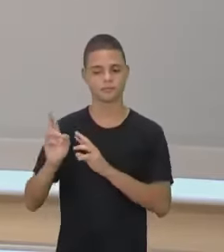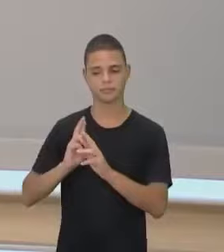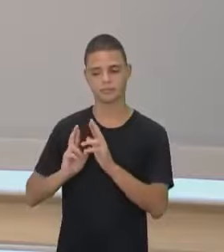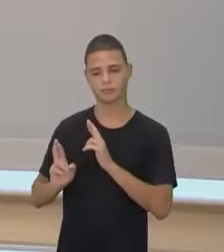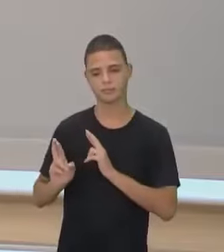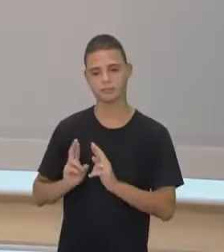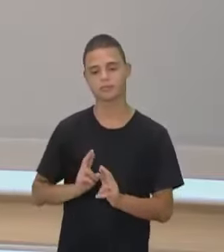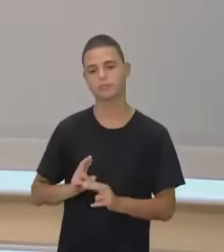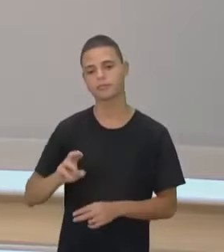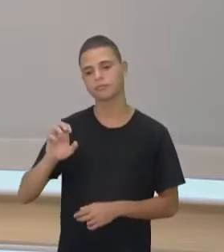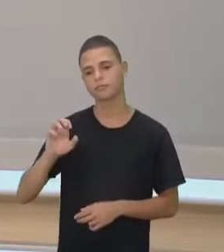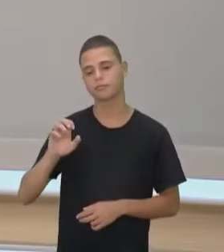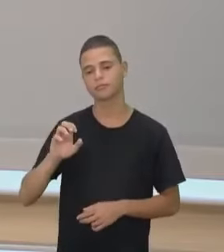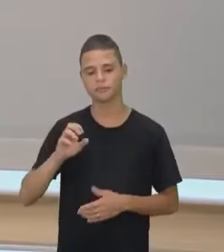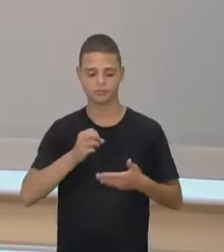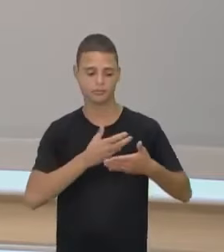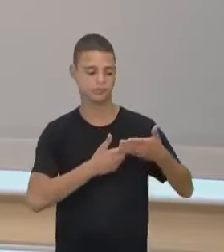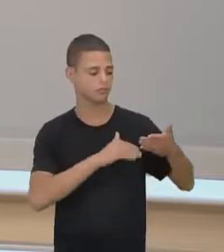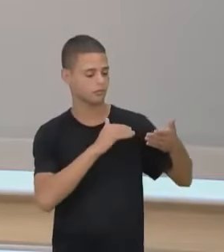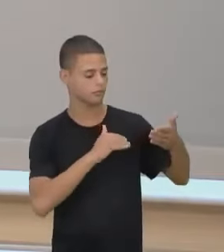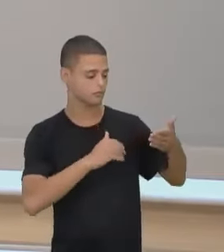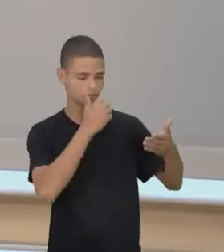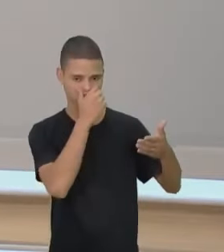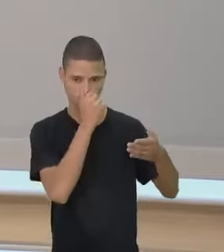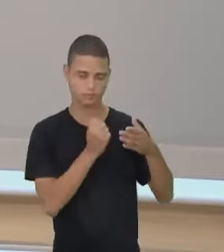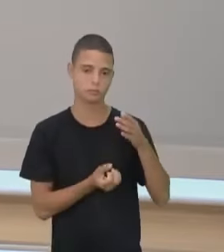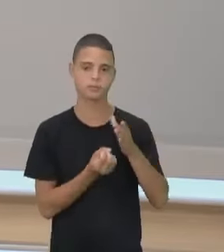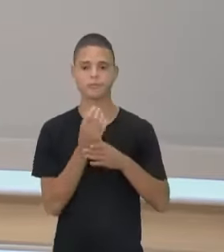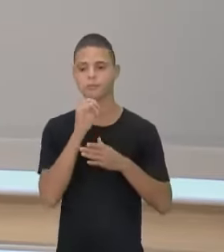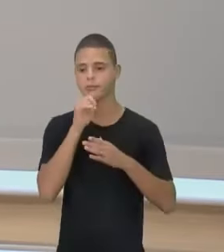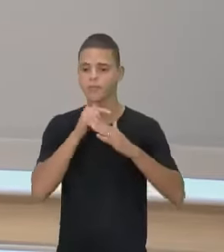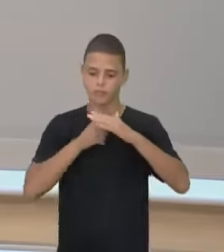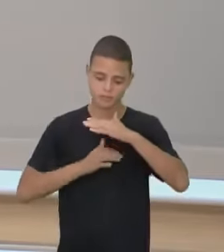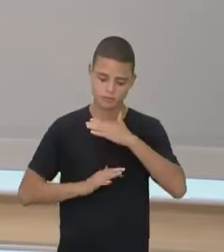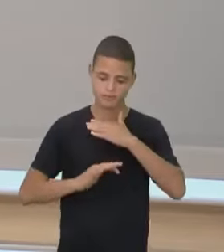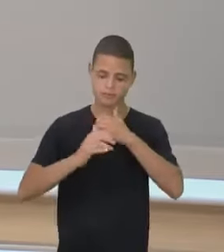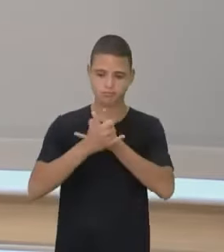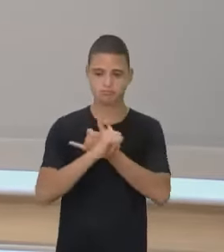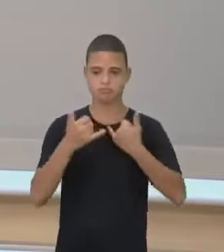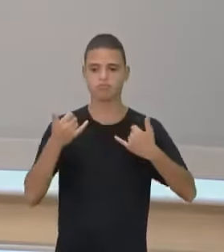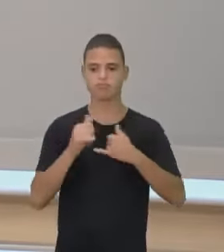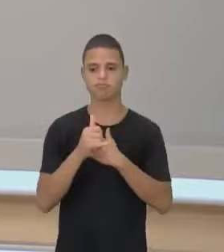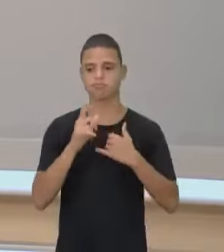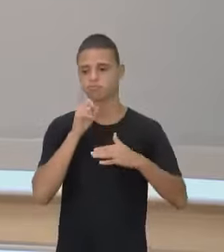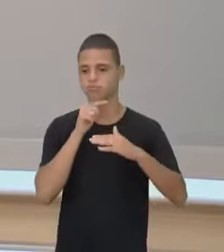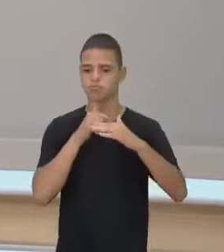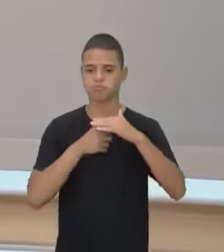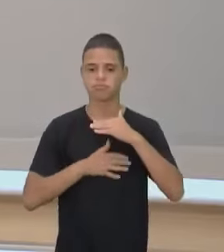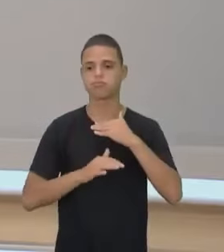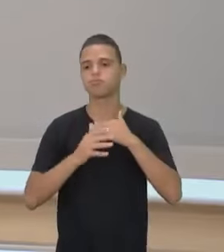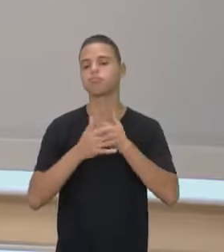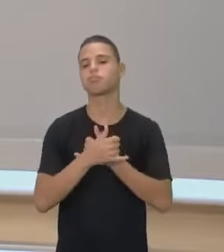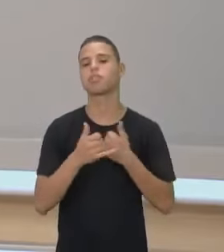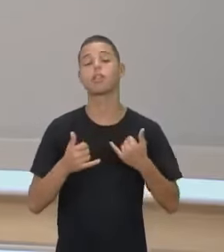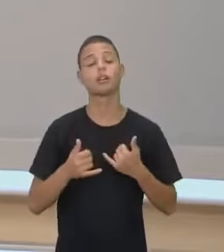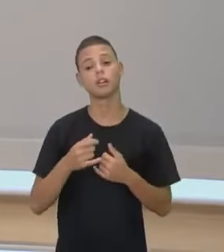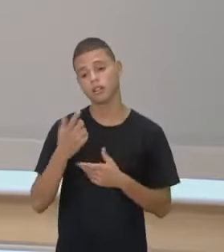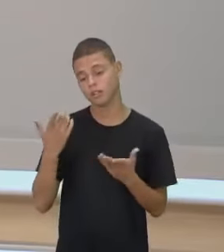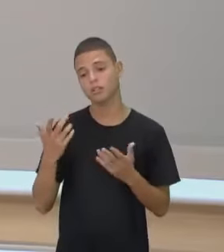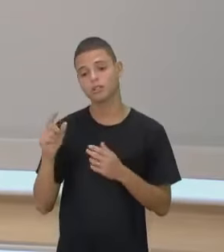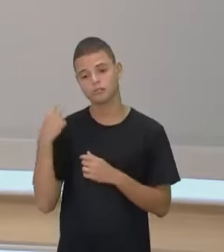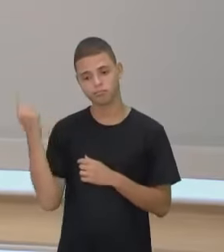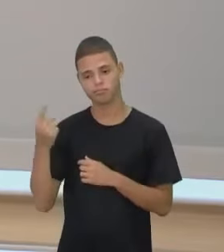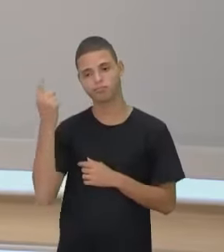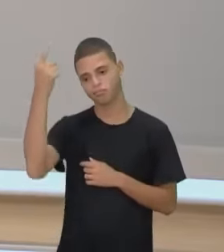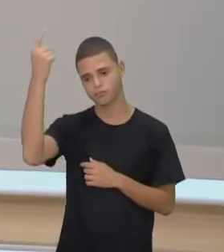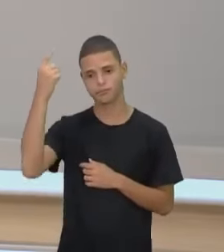aqui, Eduardo, construção de hidrelétricas. Aqui em Itu já aconteceu, provavelmente falando do tornado, né, que a gente trouxe.